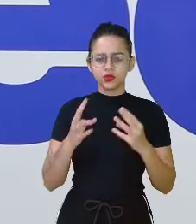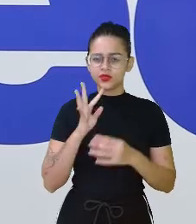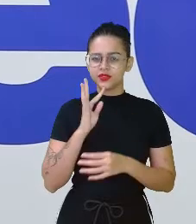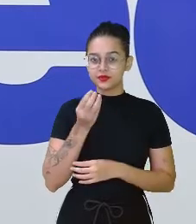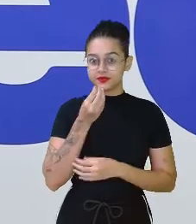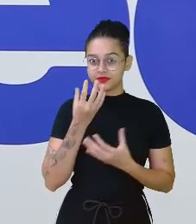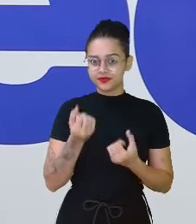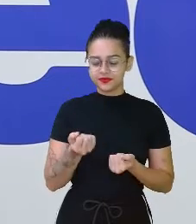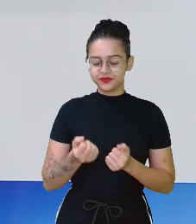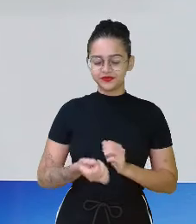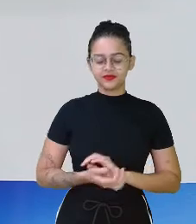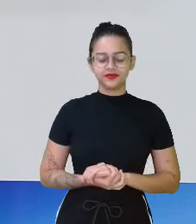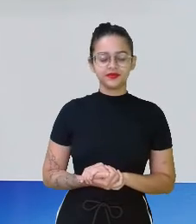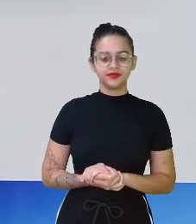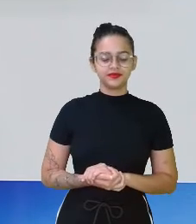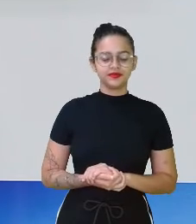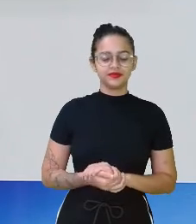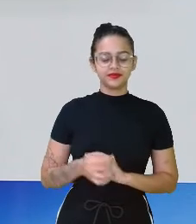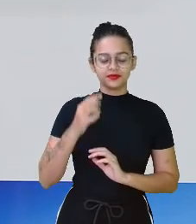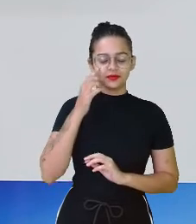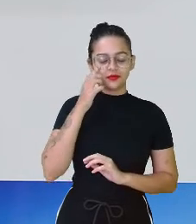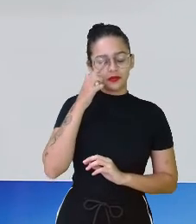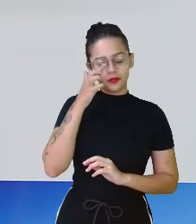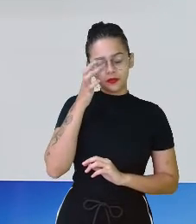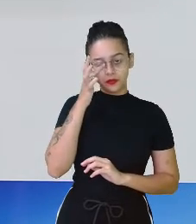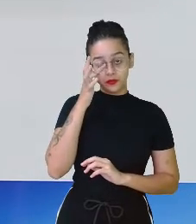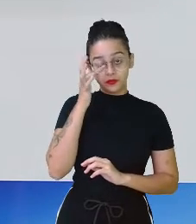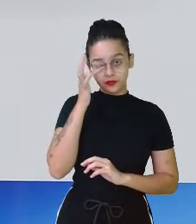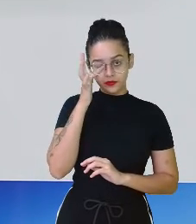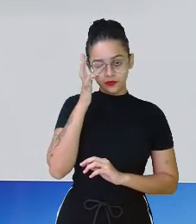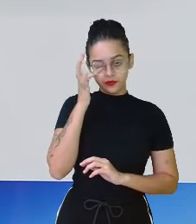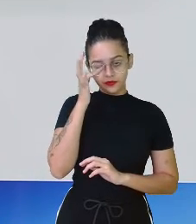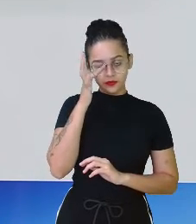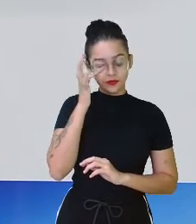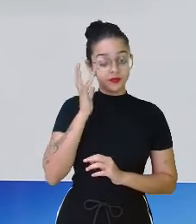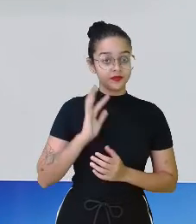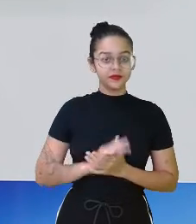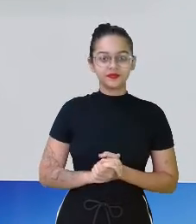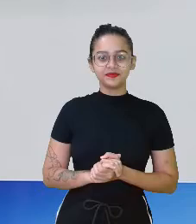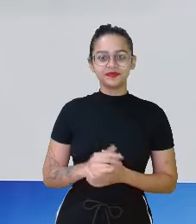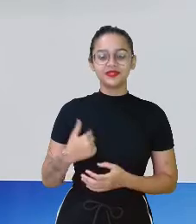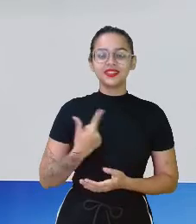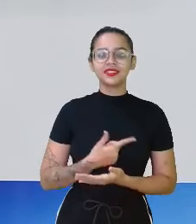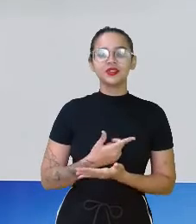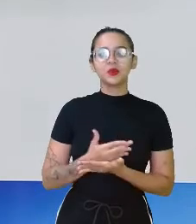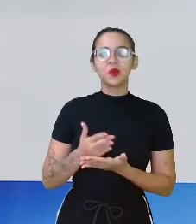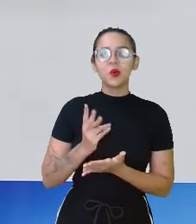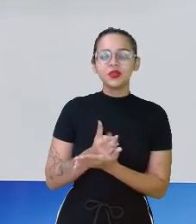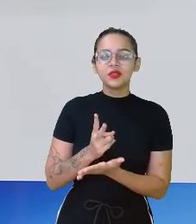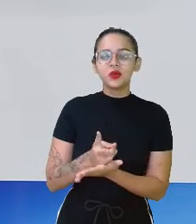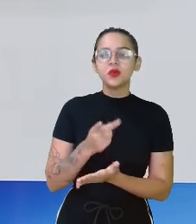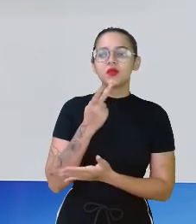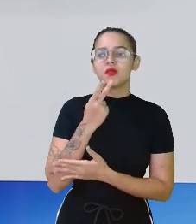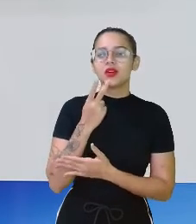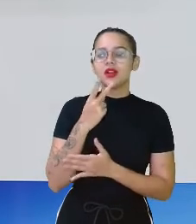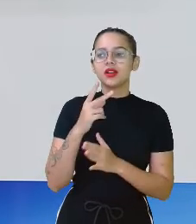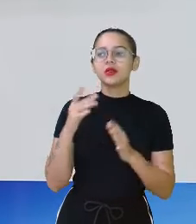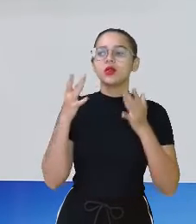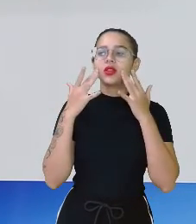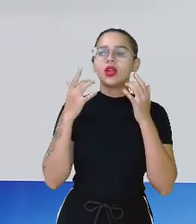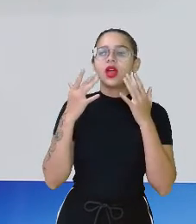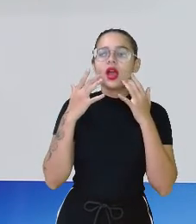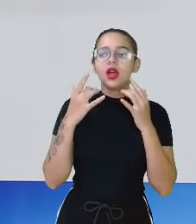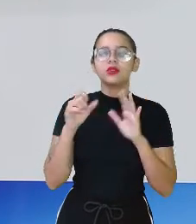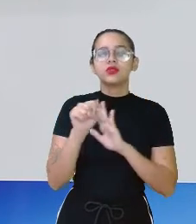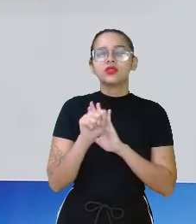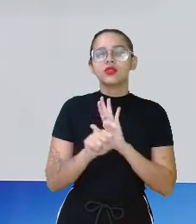lá? Pois é, a gente continua falando do teatro do século XX, né, que é um teatro híbrido.